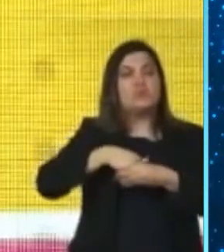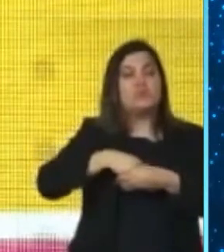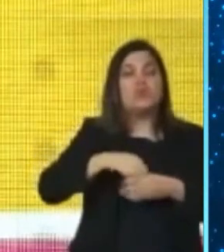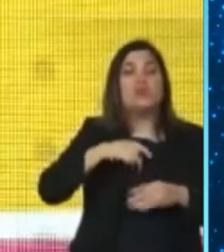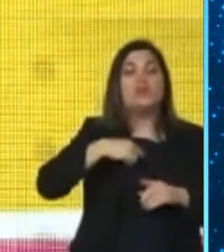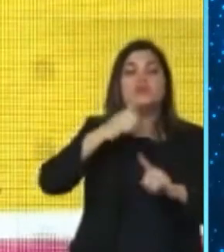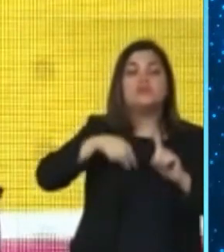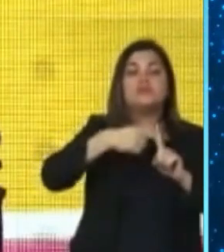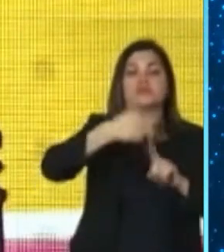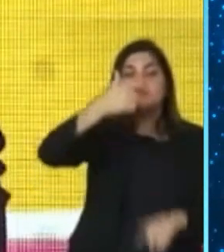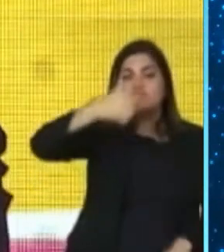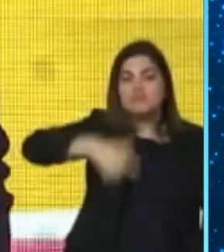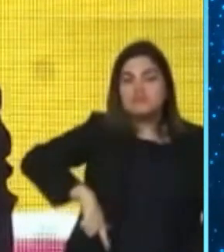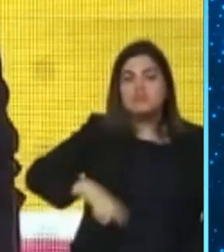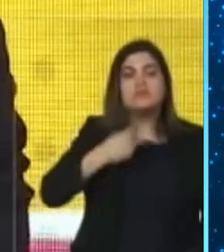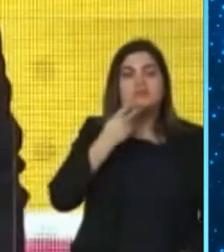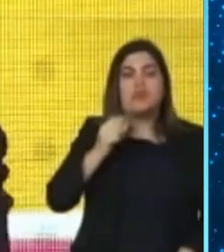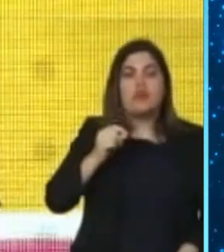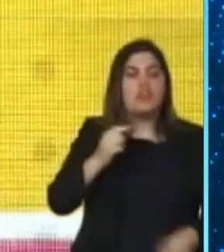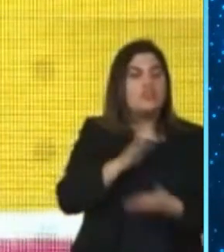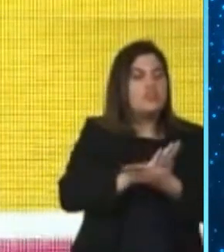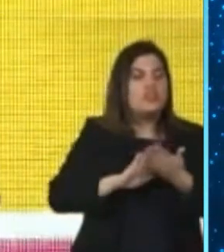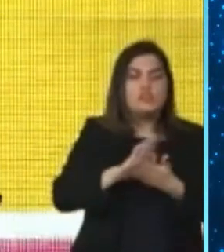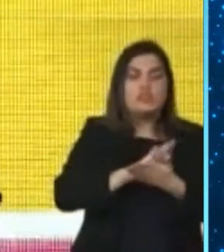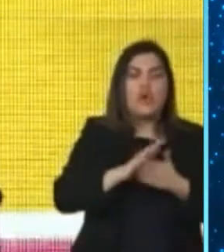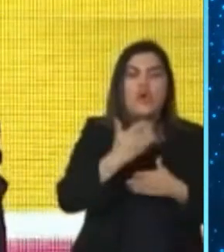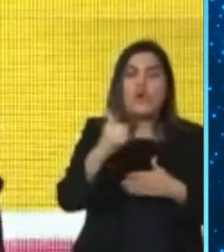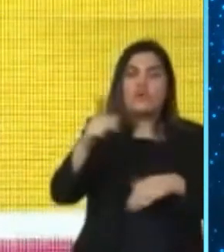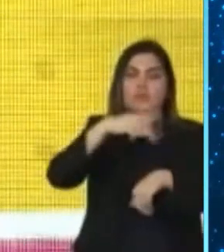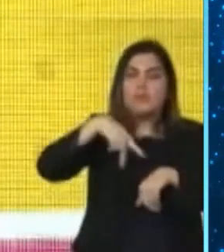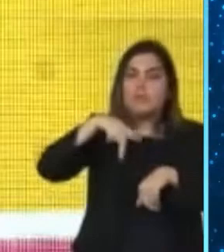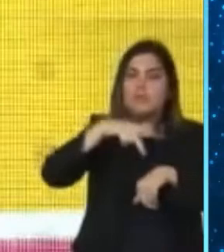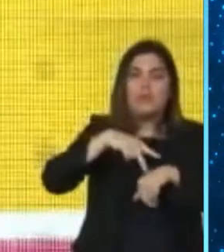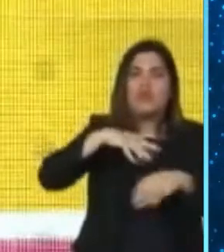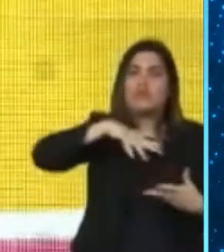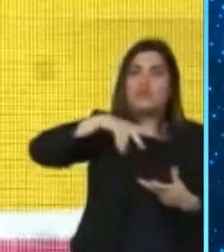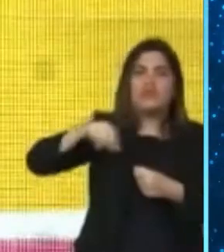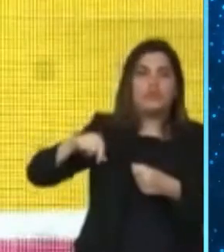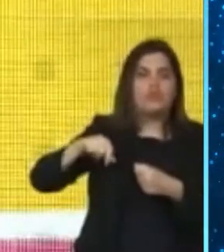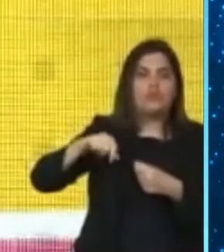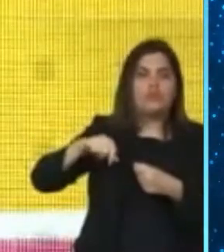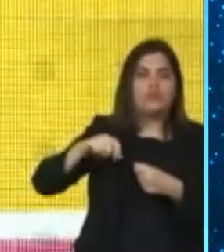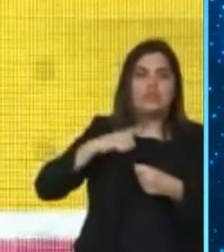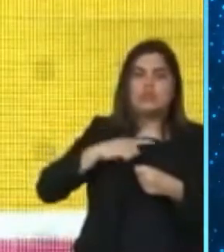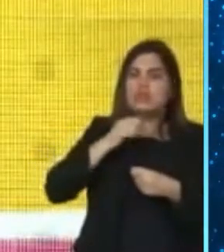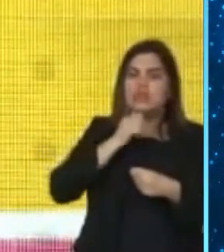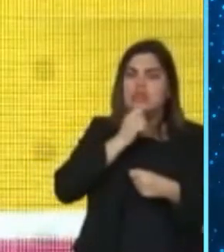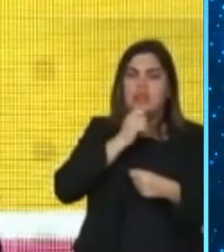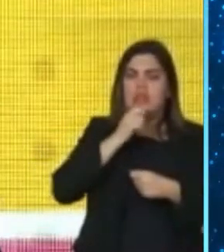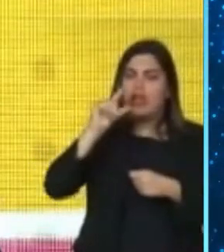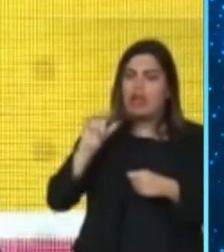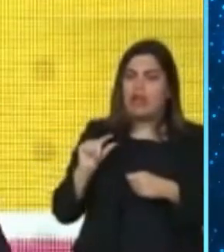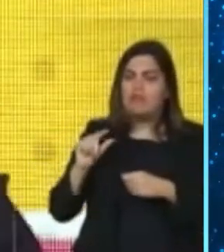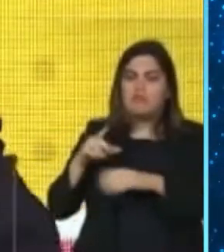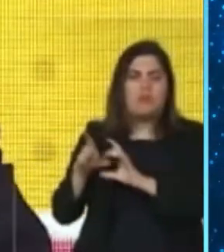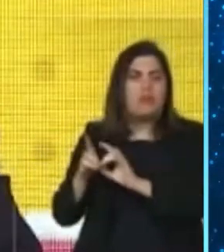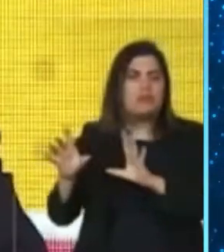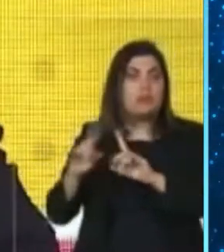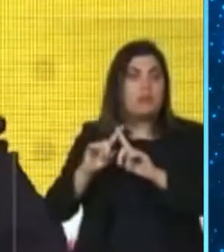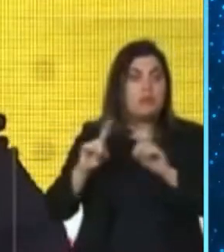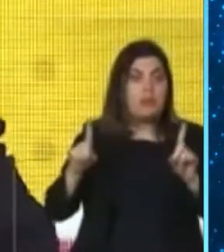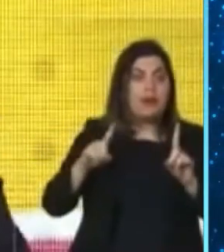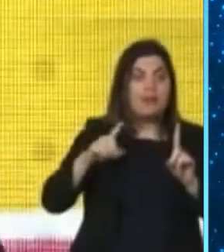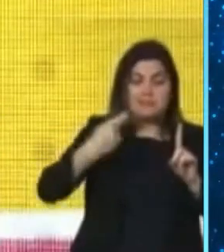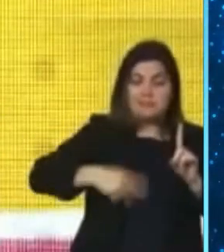Então, lembrando que daqui a 1 ano e meio, 2/3 dos senadores vão pedir o